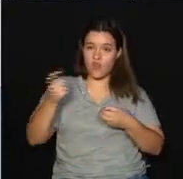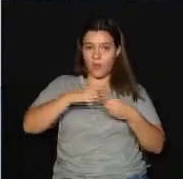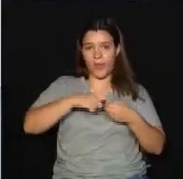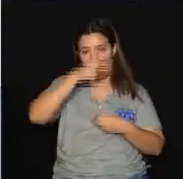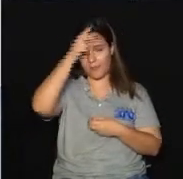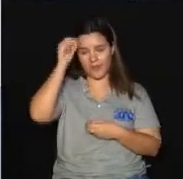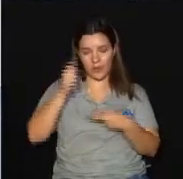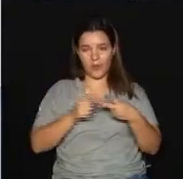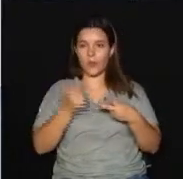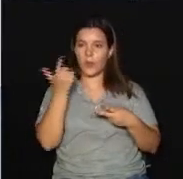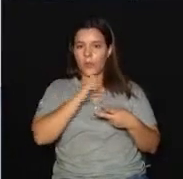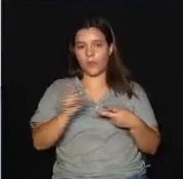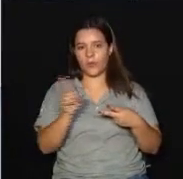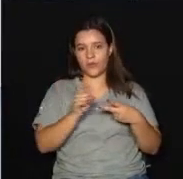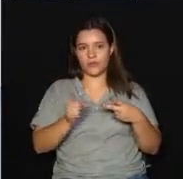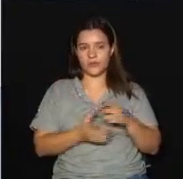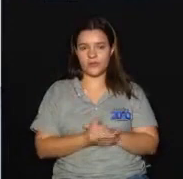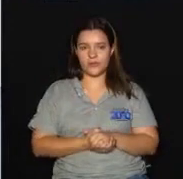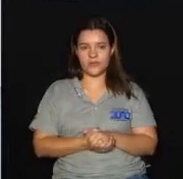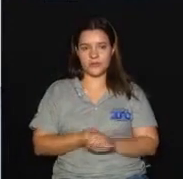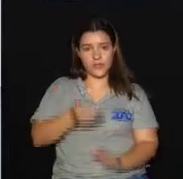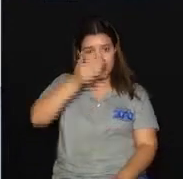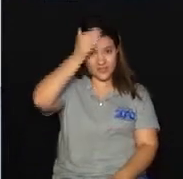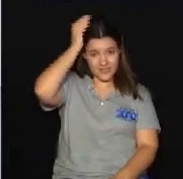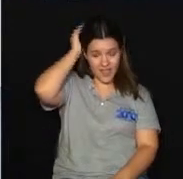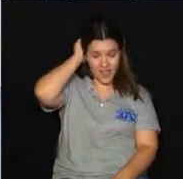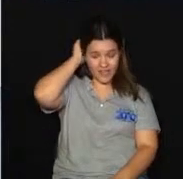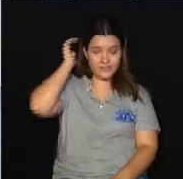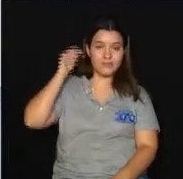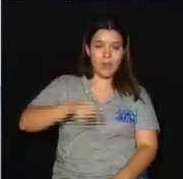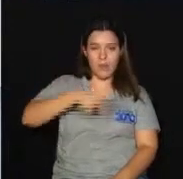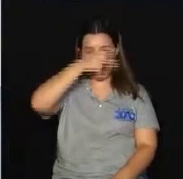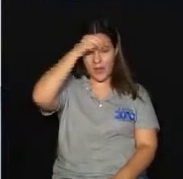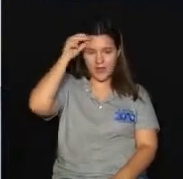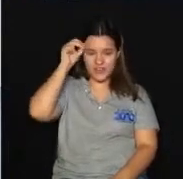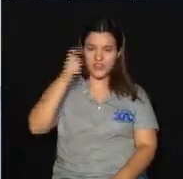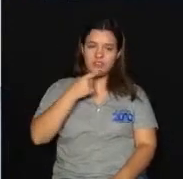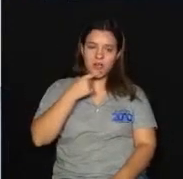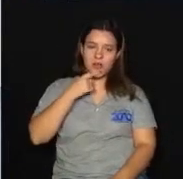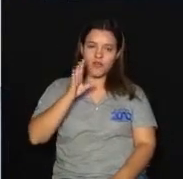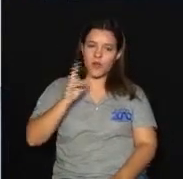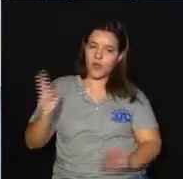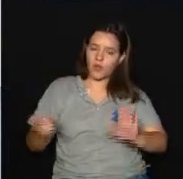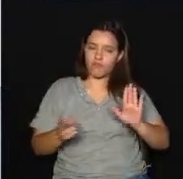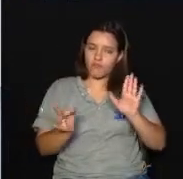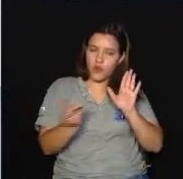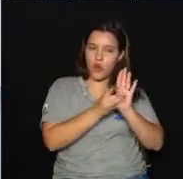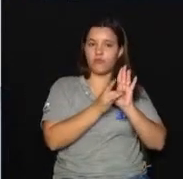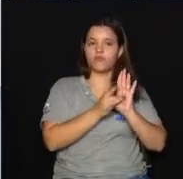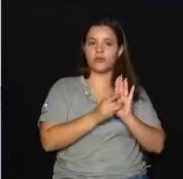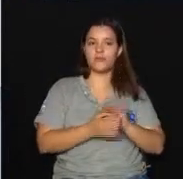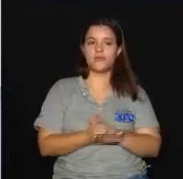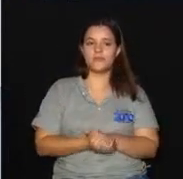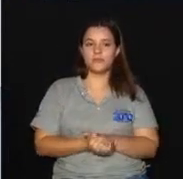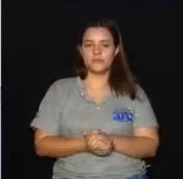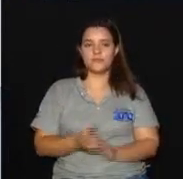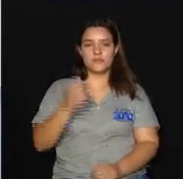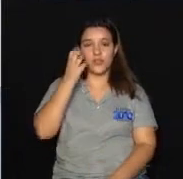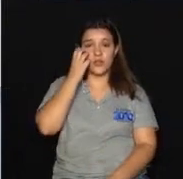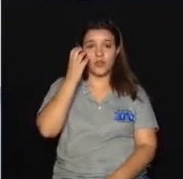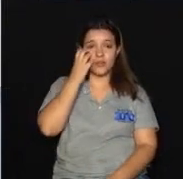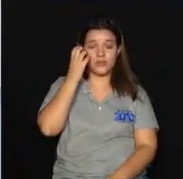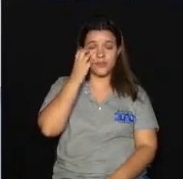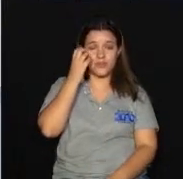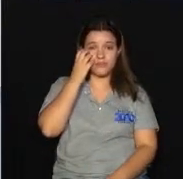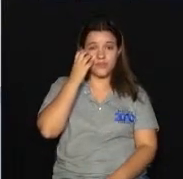não conseguiu. Então, lembrando, Dário Saad, eleito prefeito de Campinas, já confirmado aqui pela nossa produção. Bruno Covas,